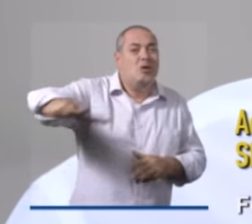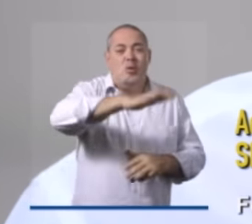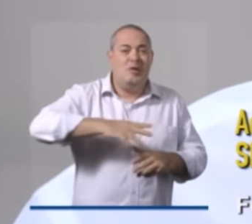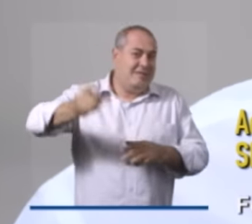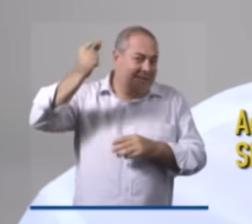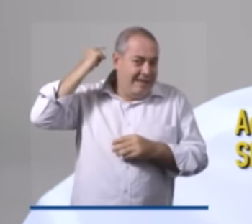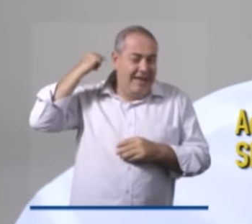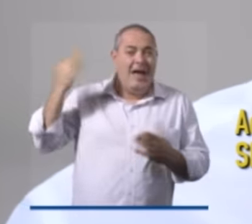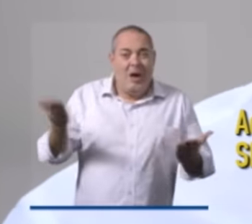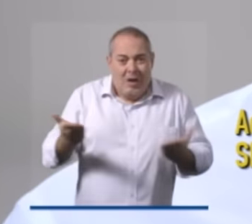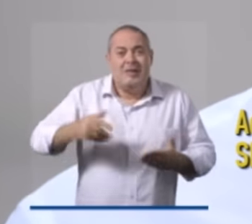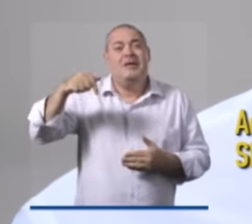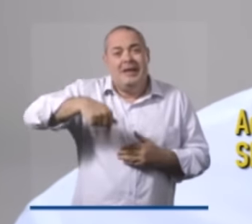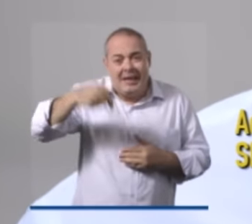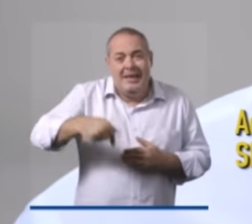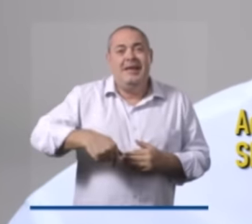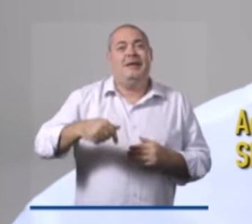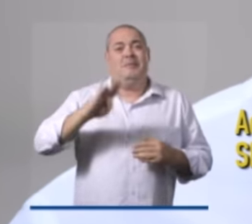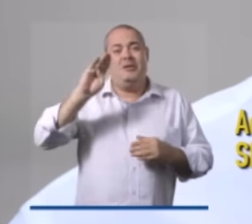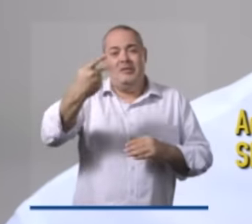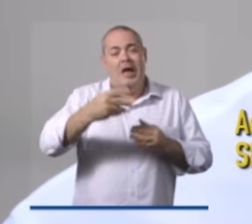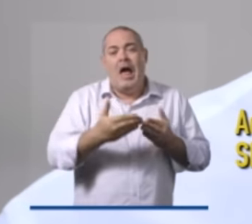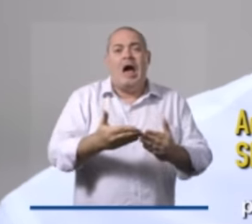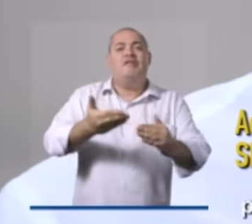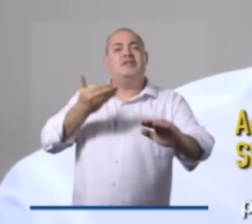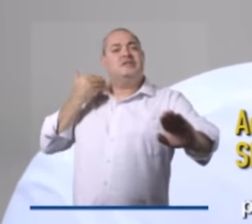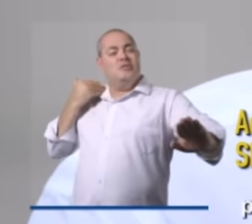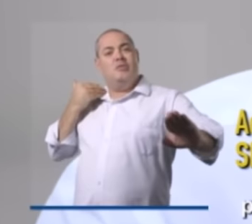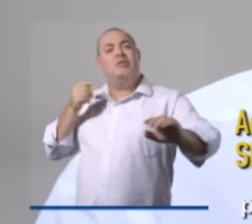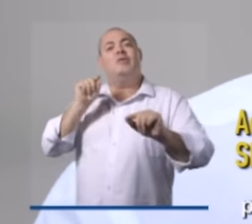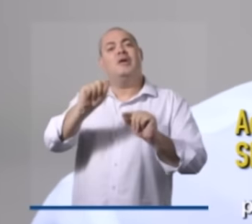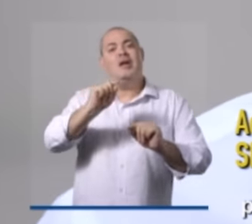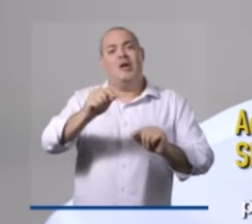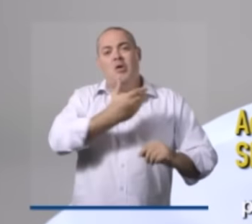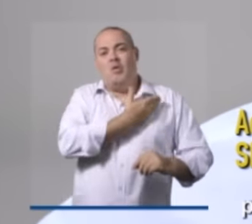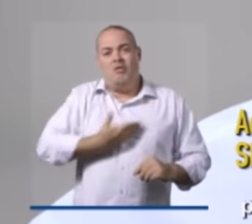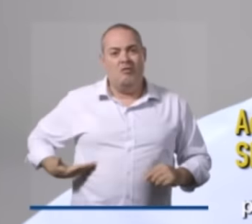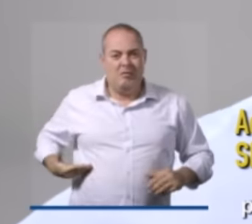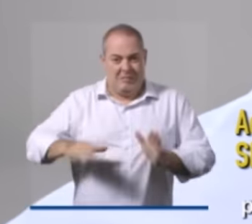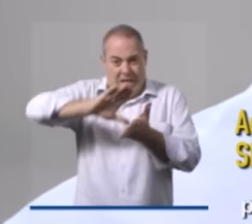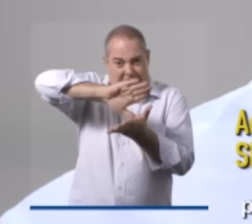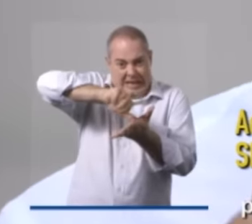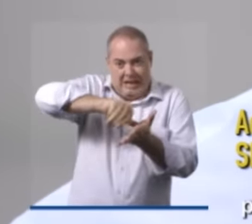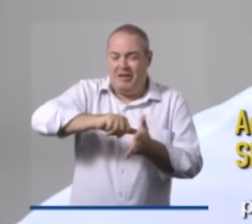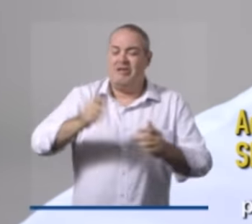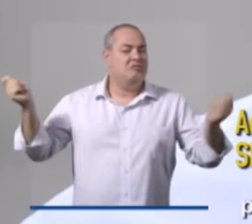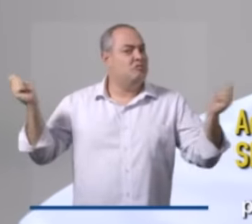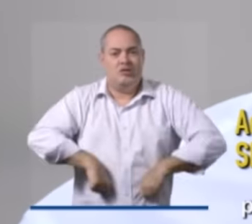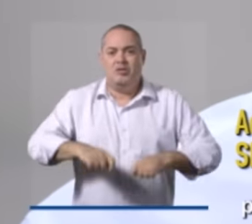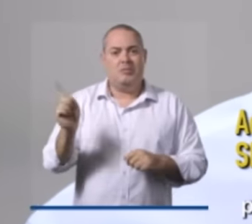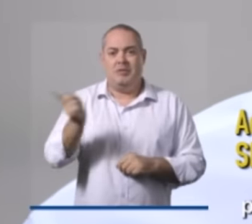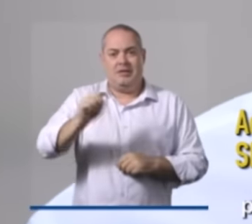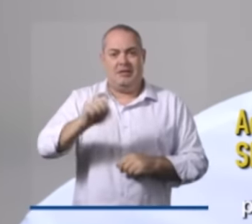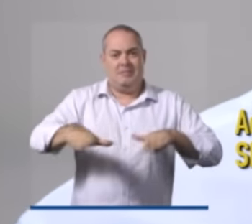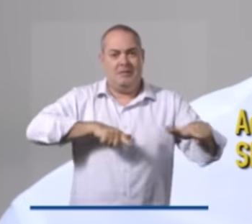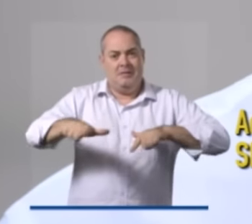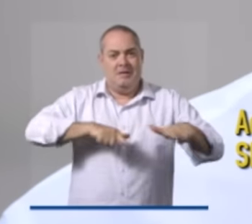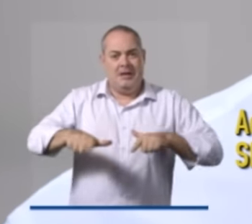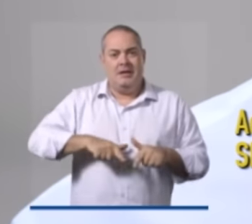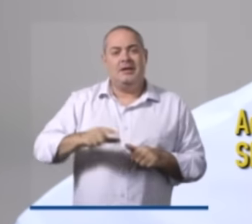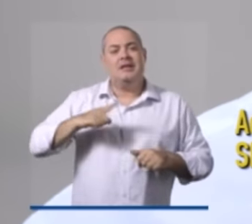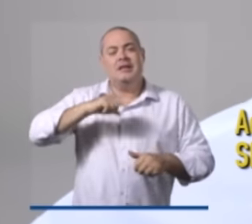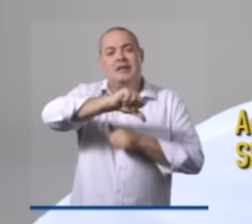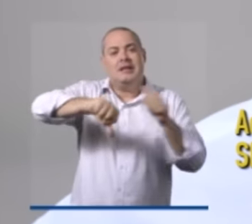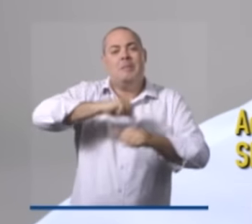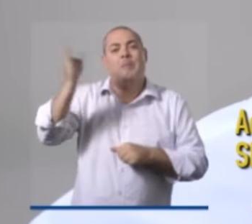de brasileiros e muitos aqui em Belo Horizonte que afastou, pela via constitucional, um governo corrupto e incompetente que